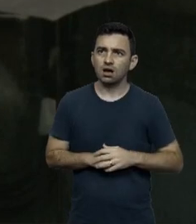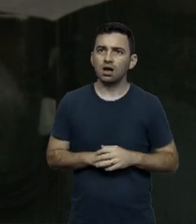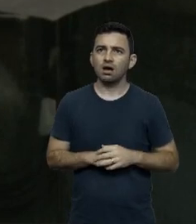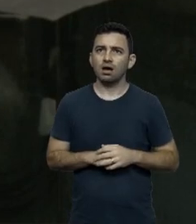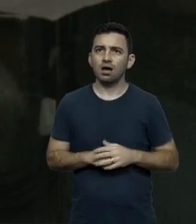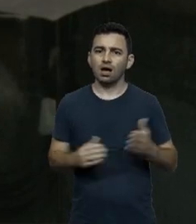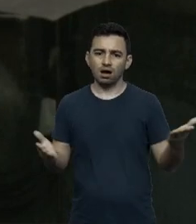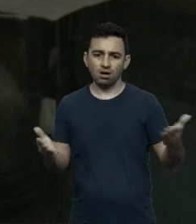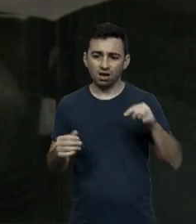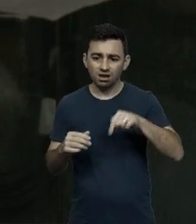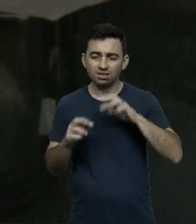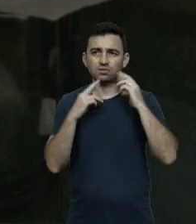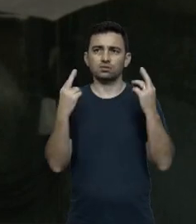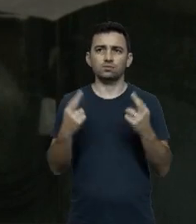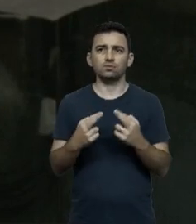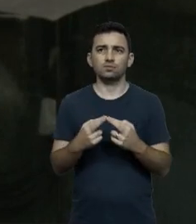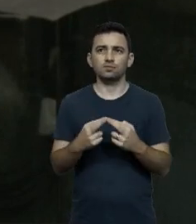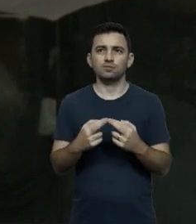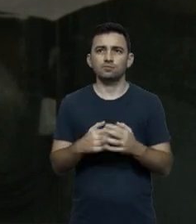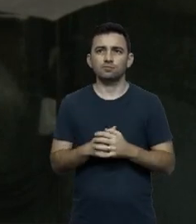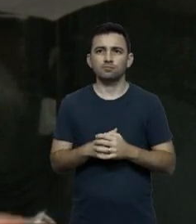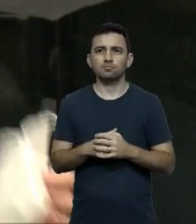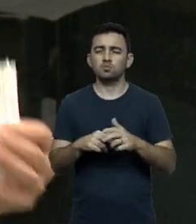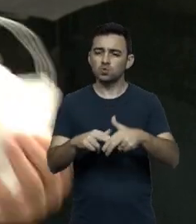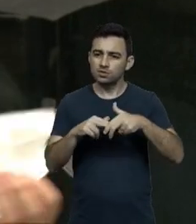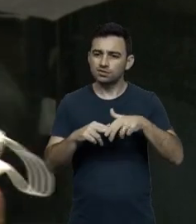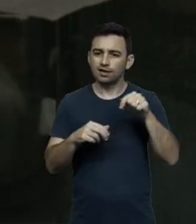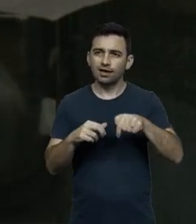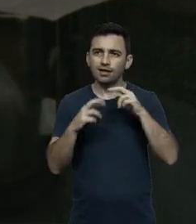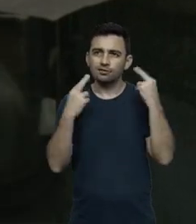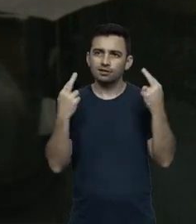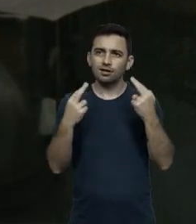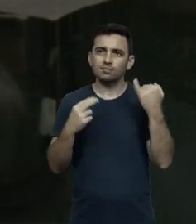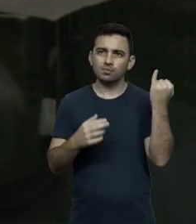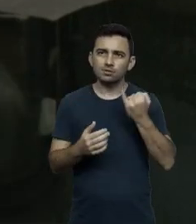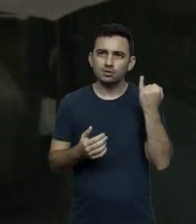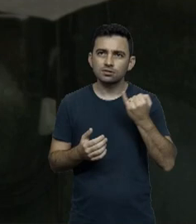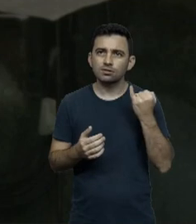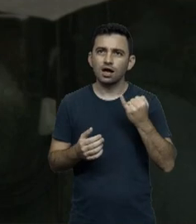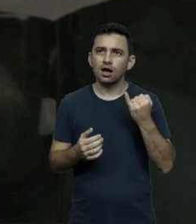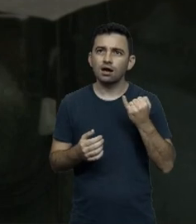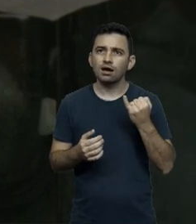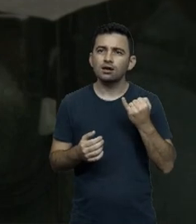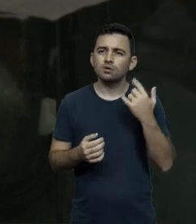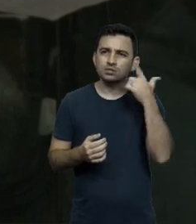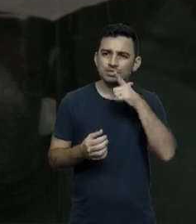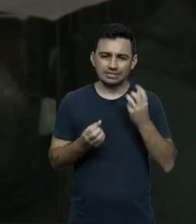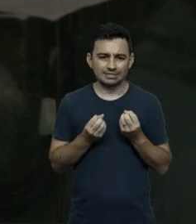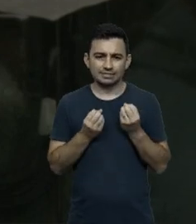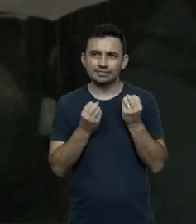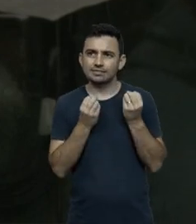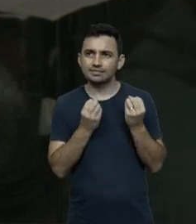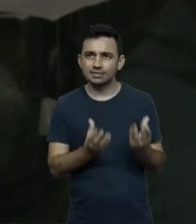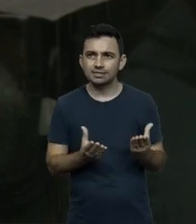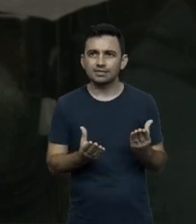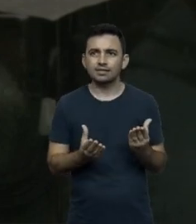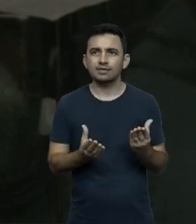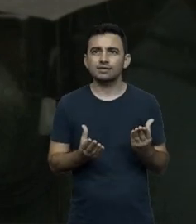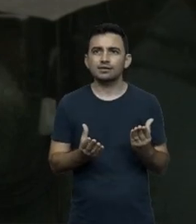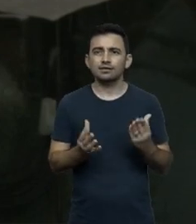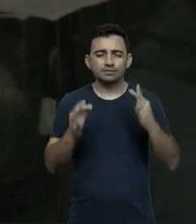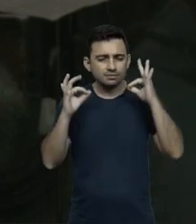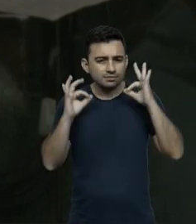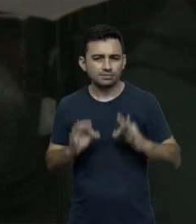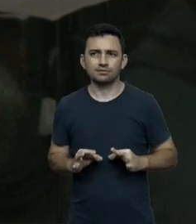colocado nessa audiência por isso que essa essa audiência esse acolhimento e dar essa oportunidade é muito